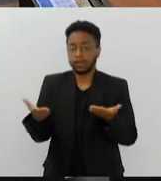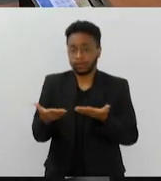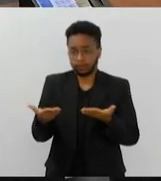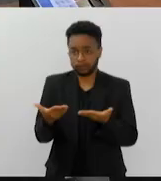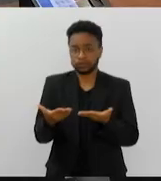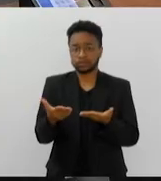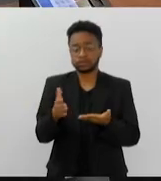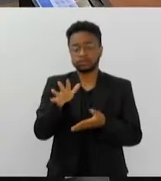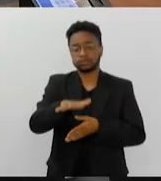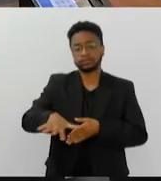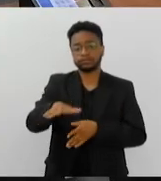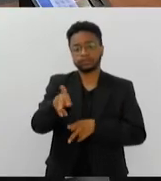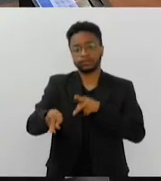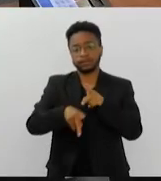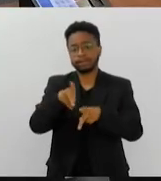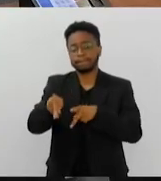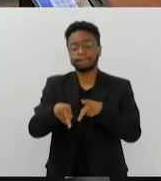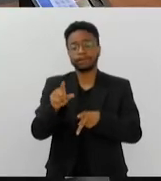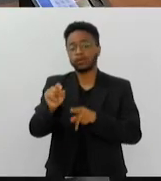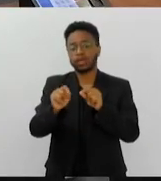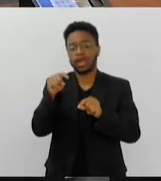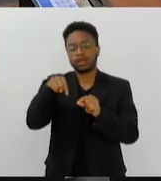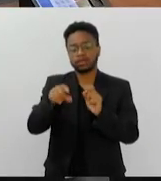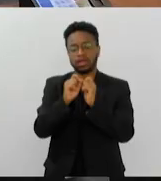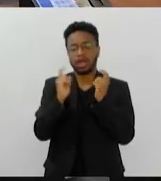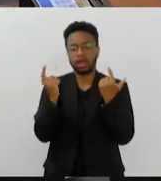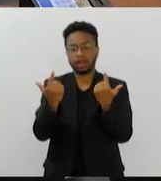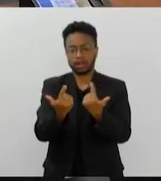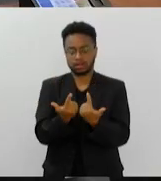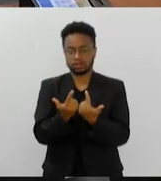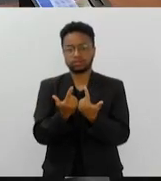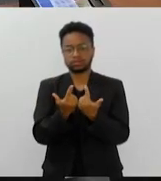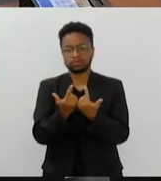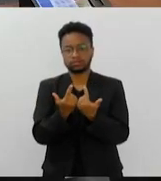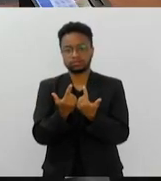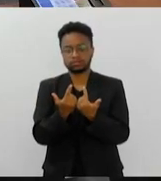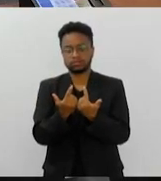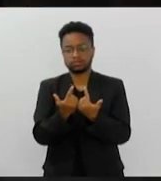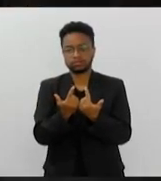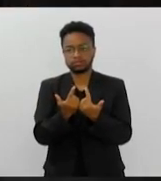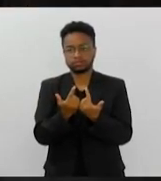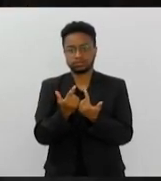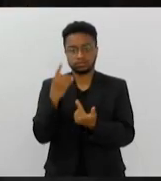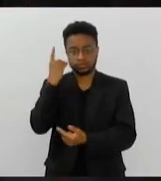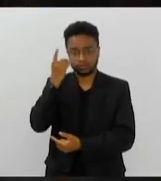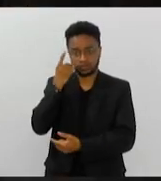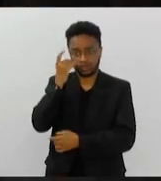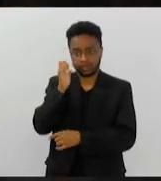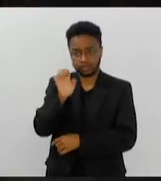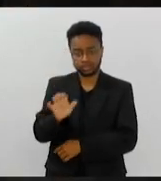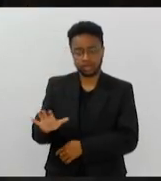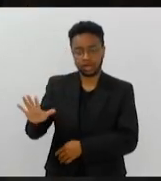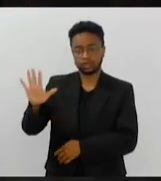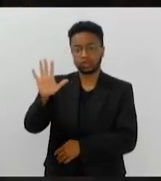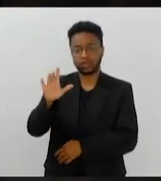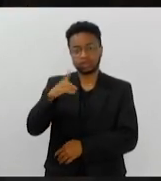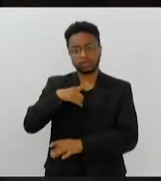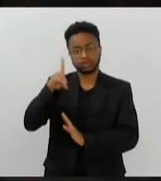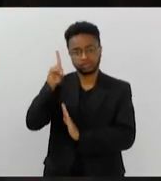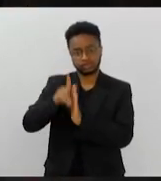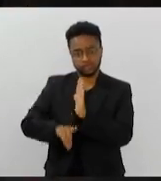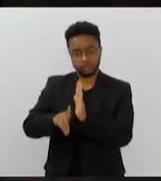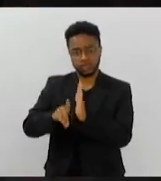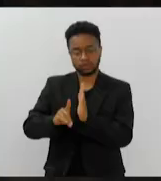da população de que na Assembleia Legislativa, que os deputados estaduais têm direito às